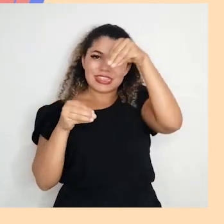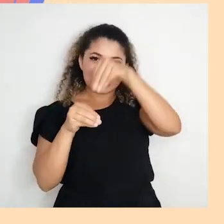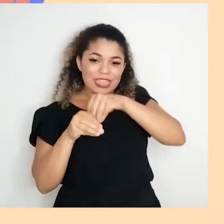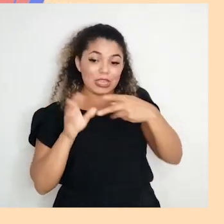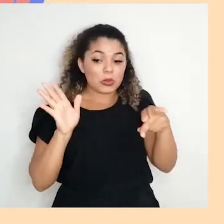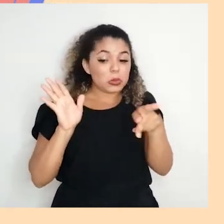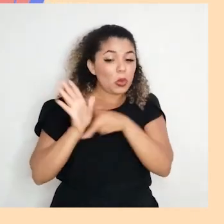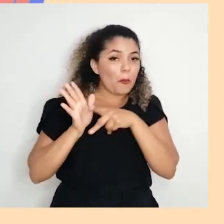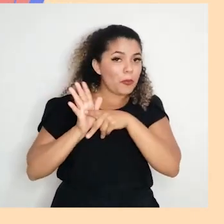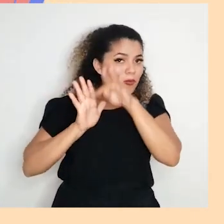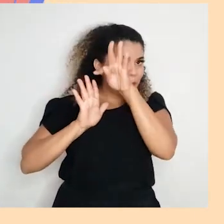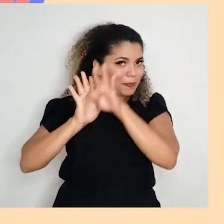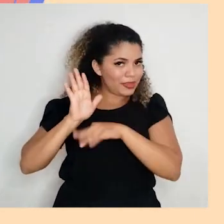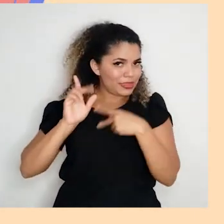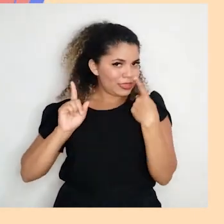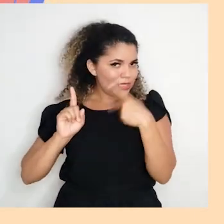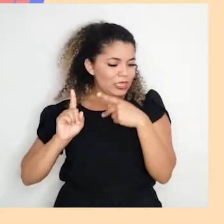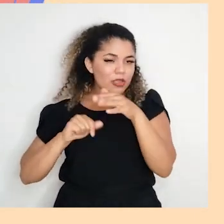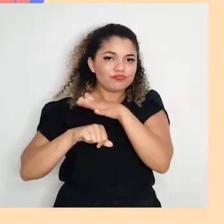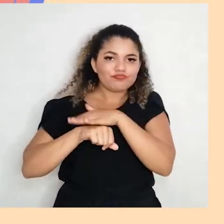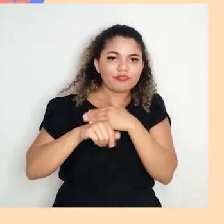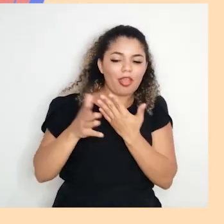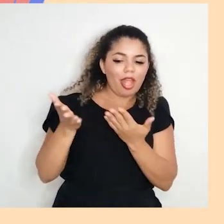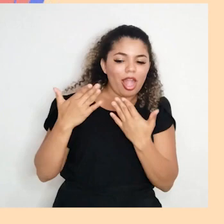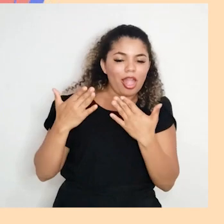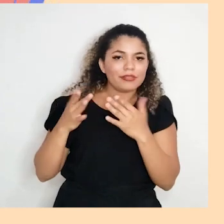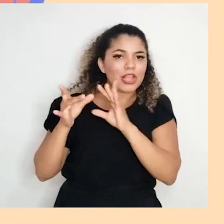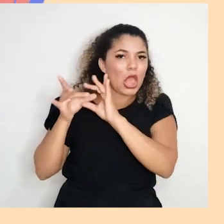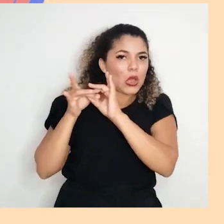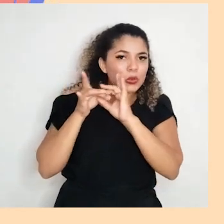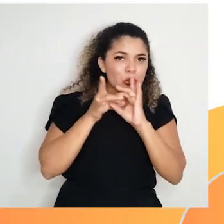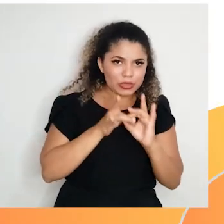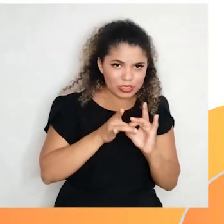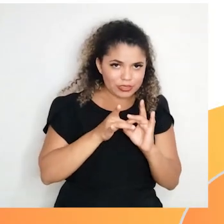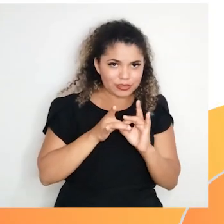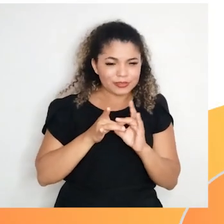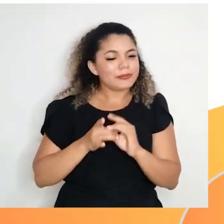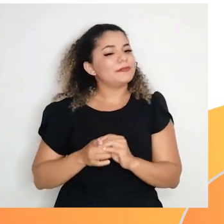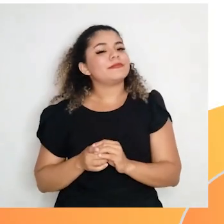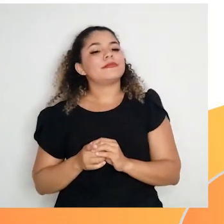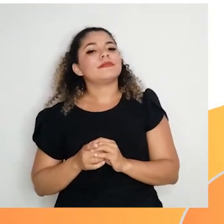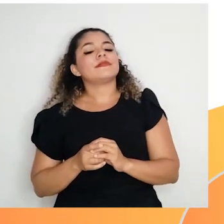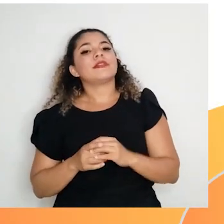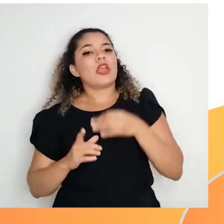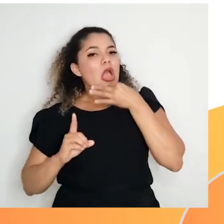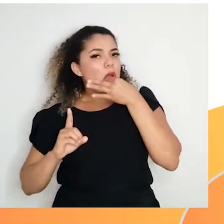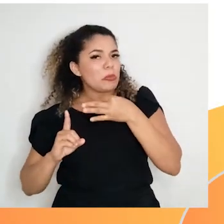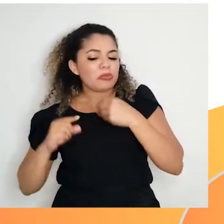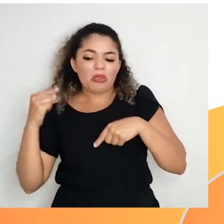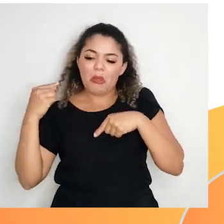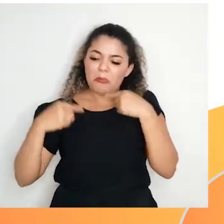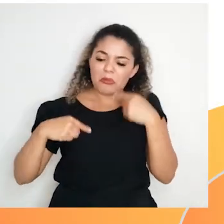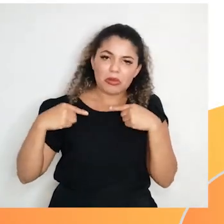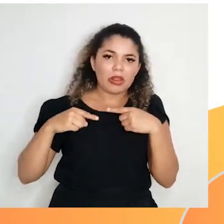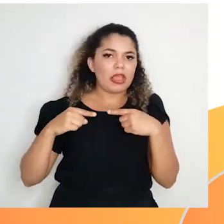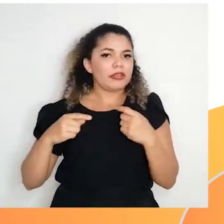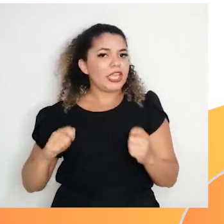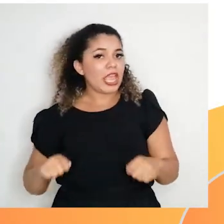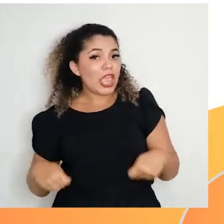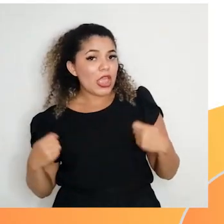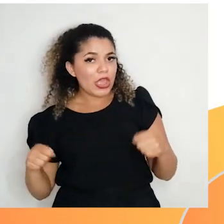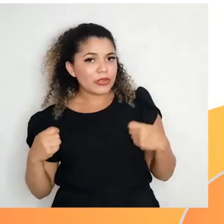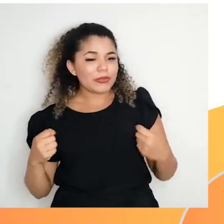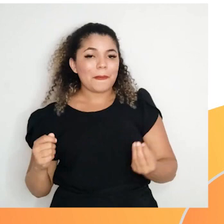dentro do seu texto, dialogando com a mesma. Crítica social, política e